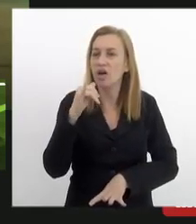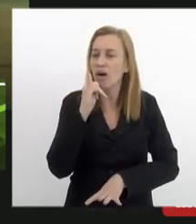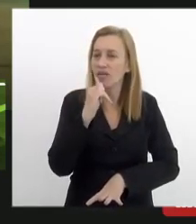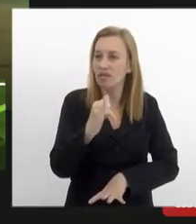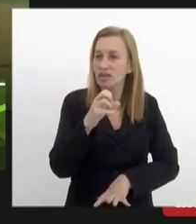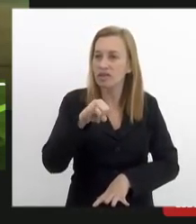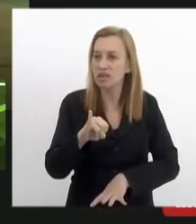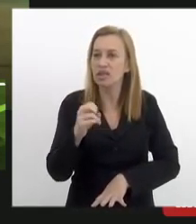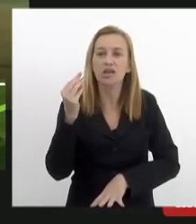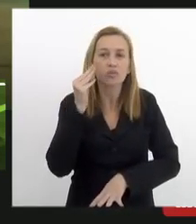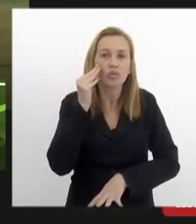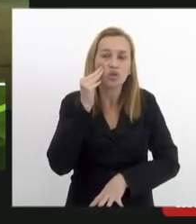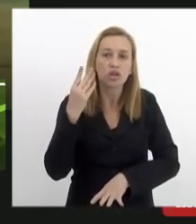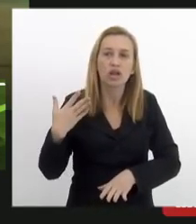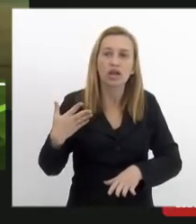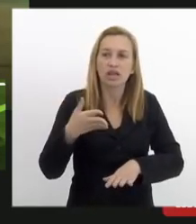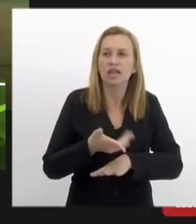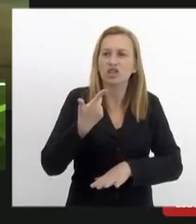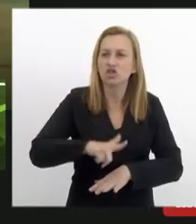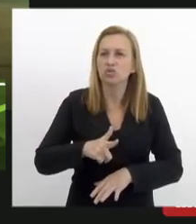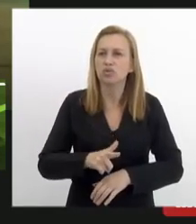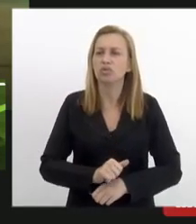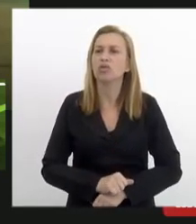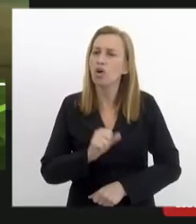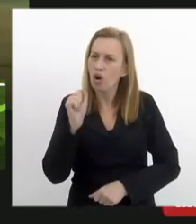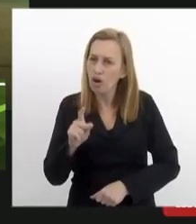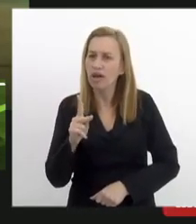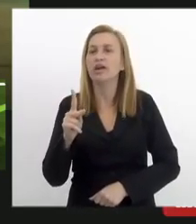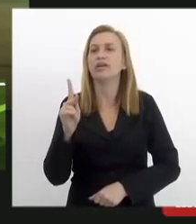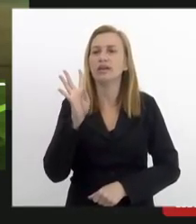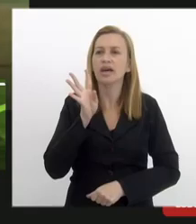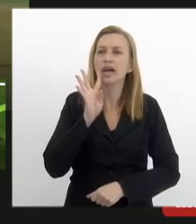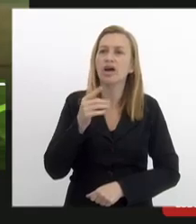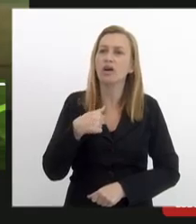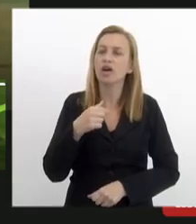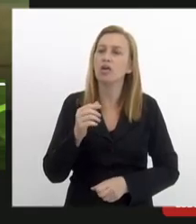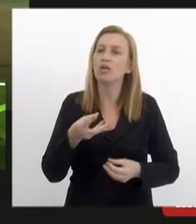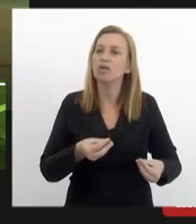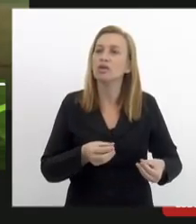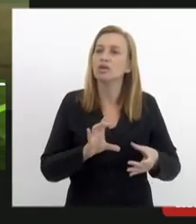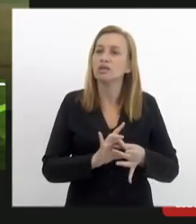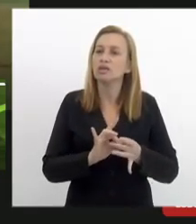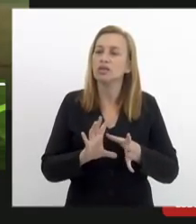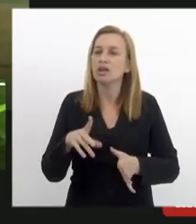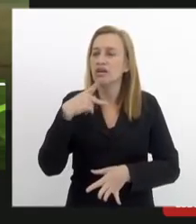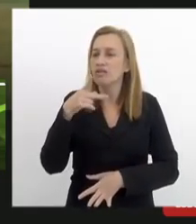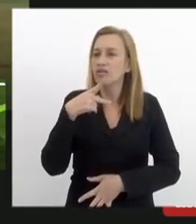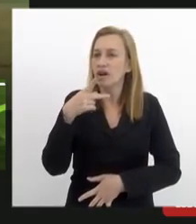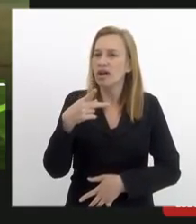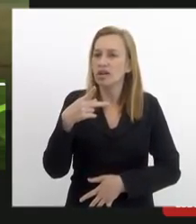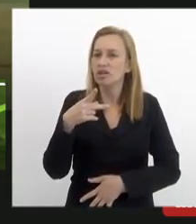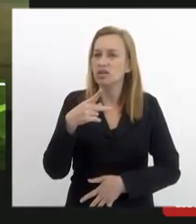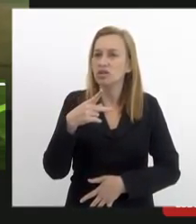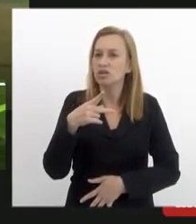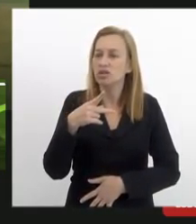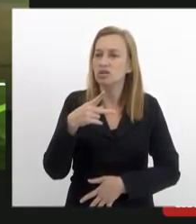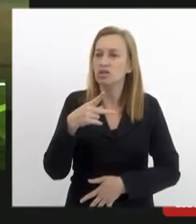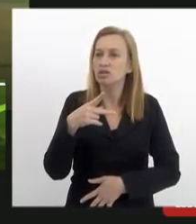deputada Mônica conseguir entrar de novo. Tá legal. Então eu passo a palavra para